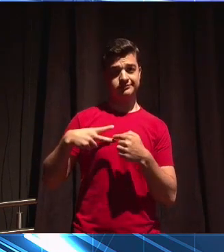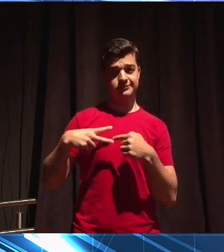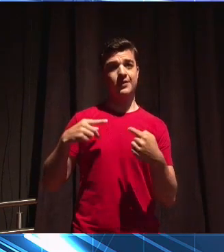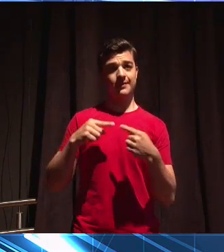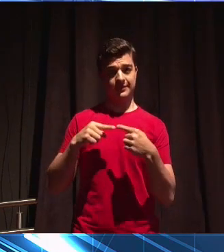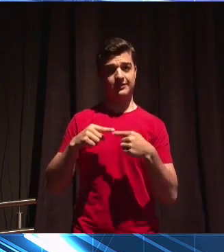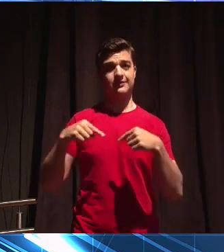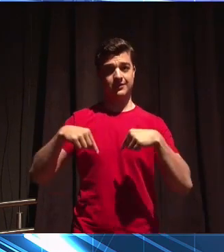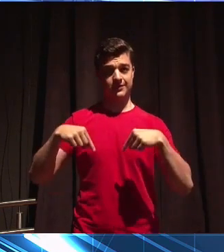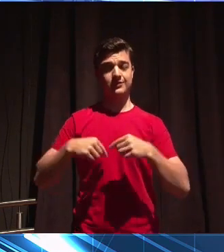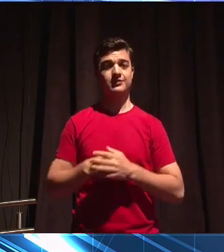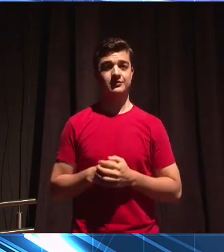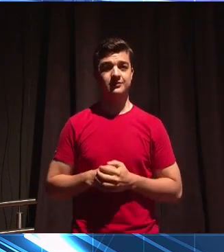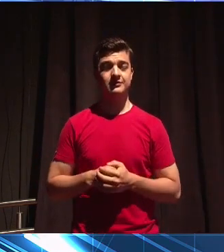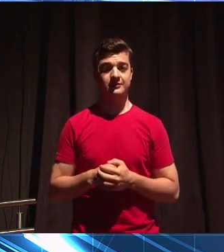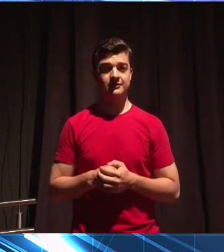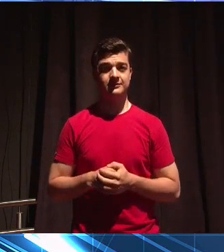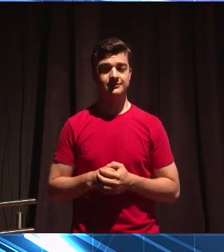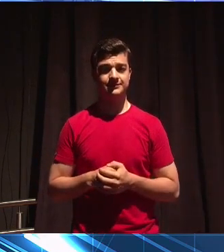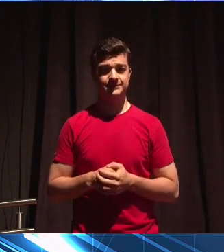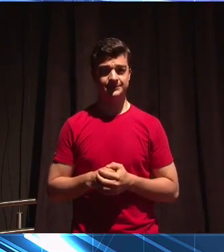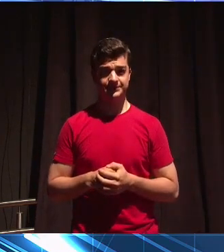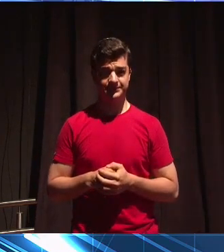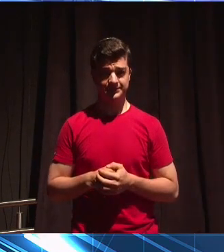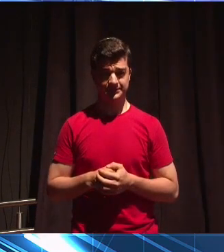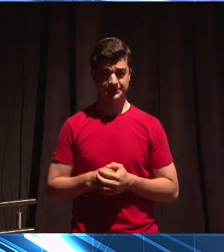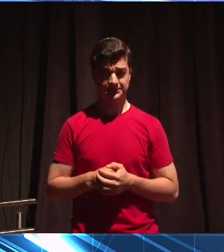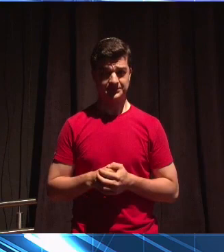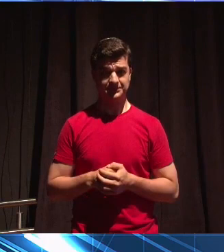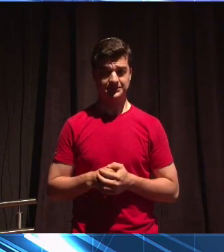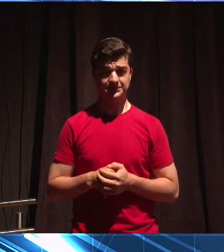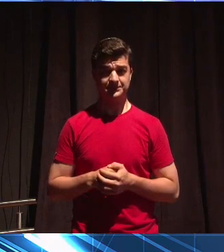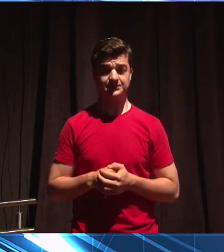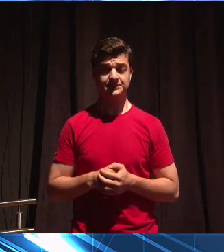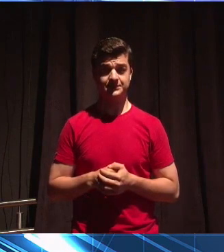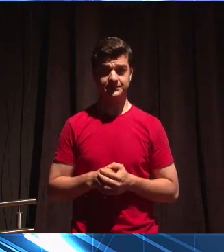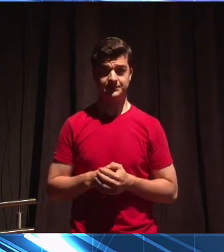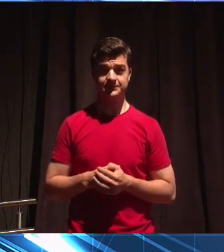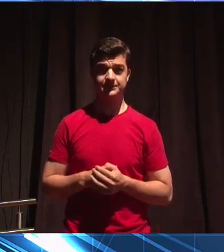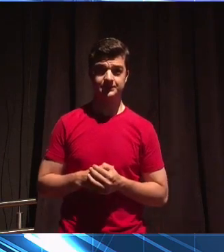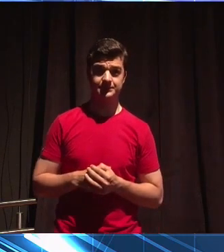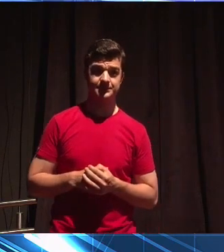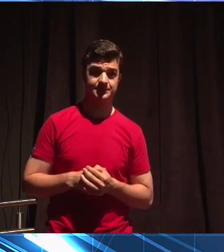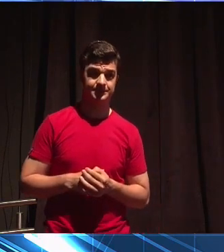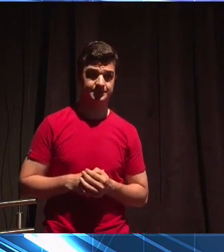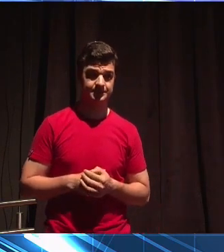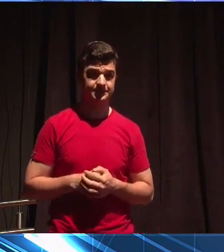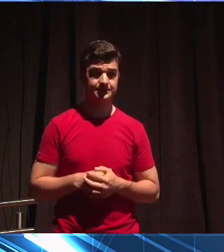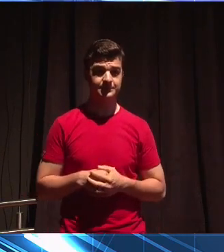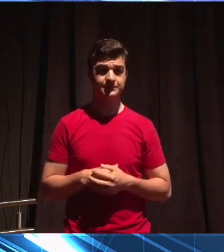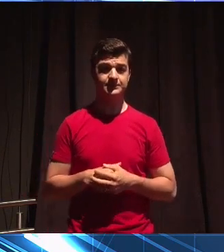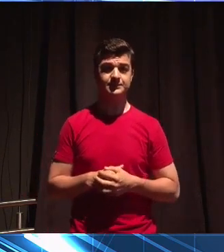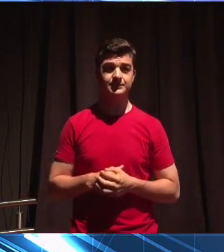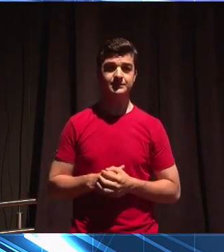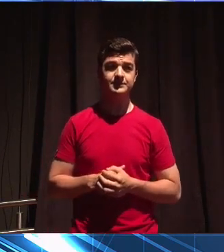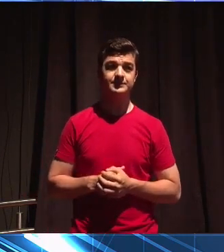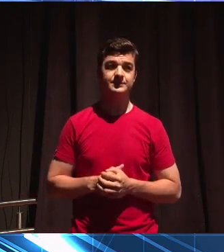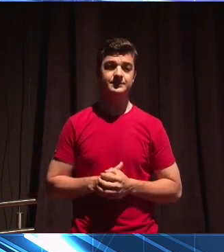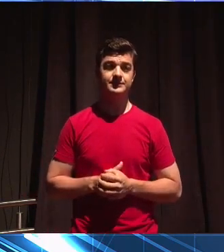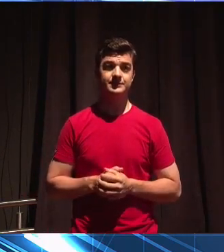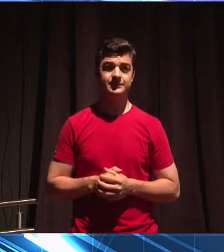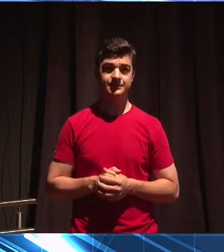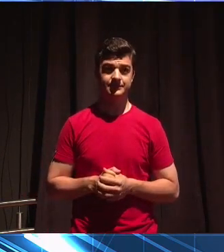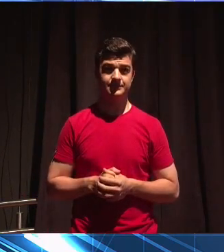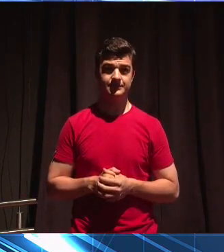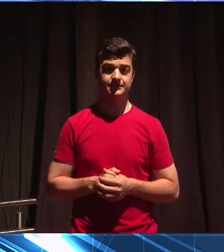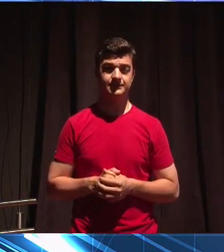dados. Cada lugar decide o que é um cientista de dados. Mas eu tenho certeza que um skill set de um bom cientista de dados está se perguntar a